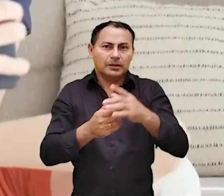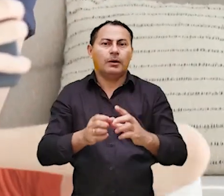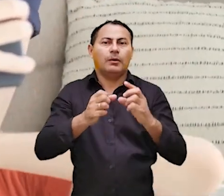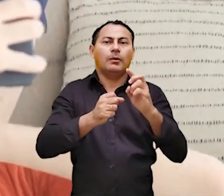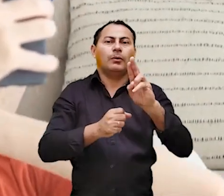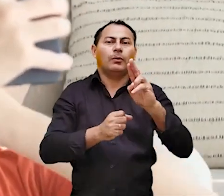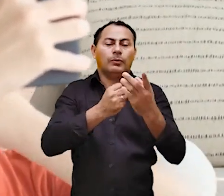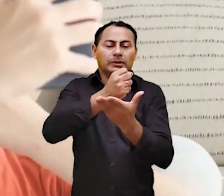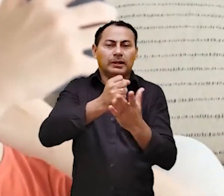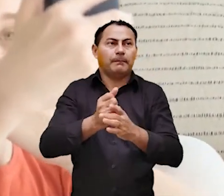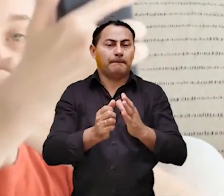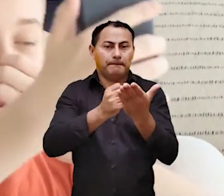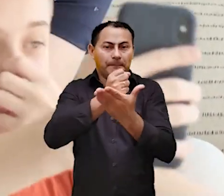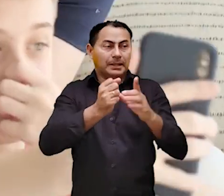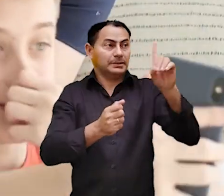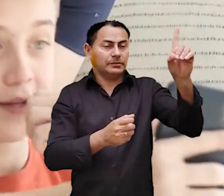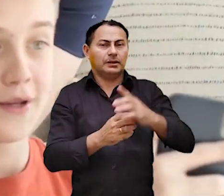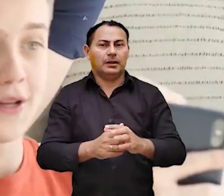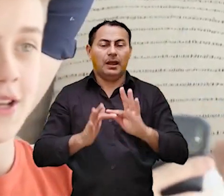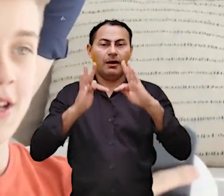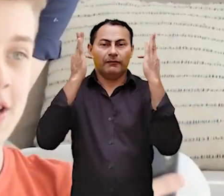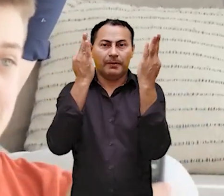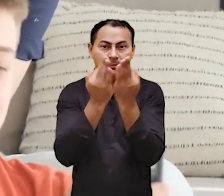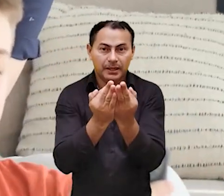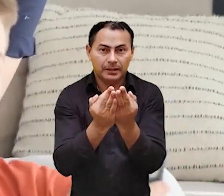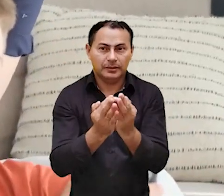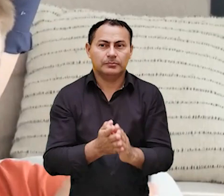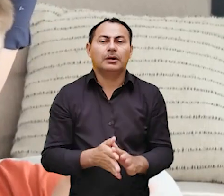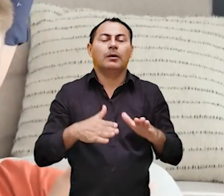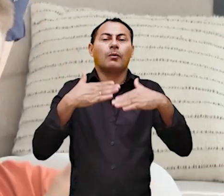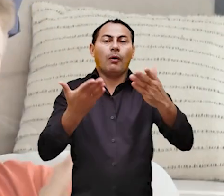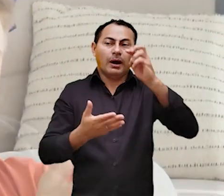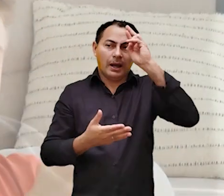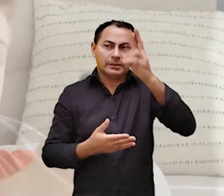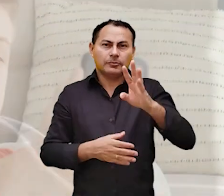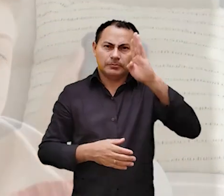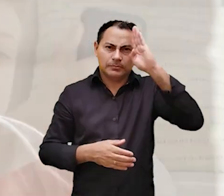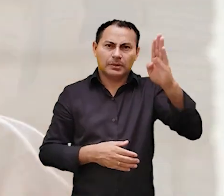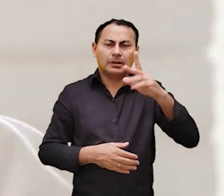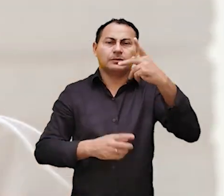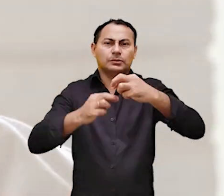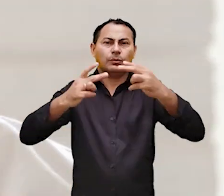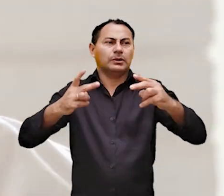para vocês, a unidade base de Deus é a família. Qual é a